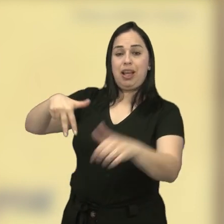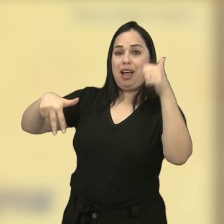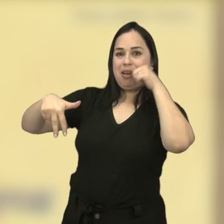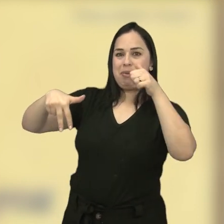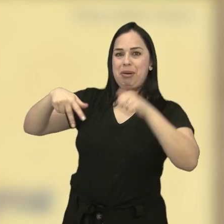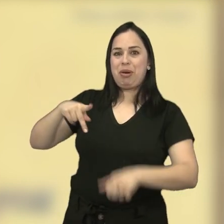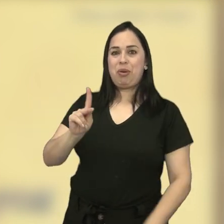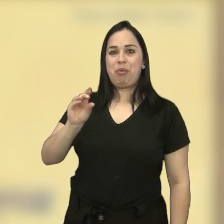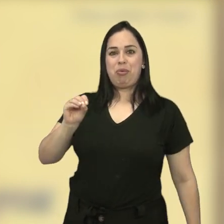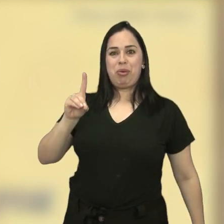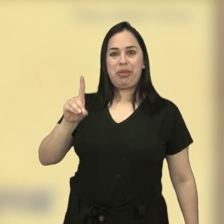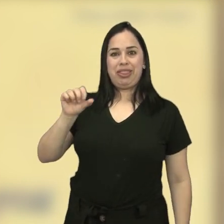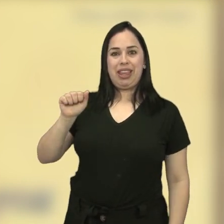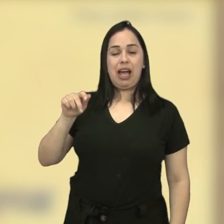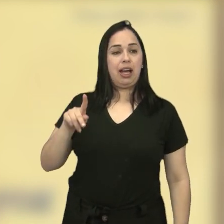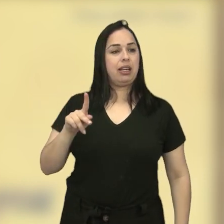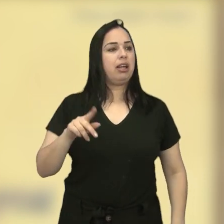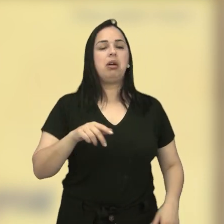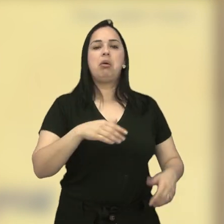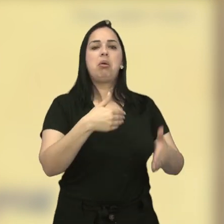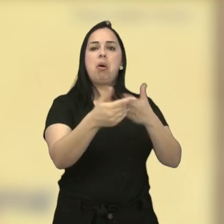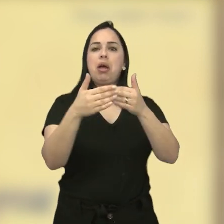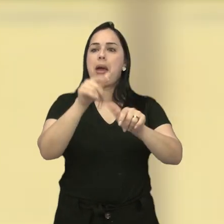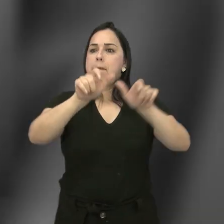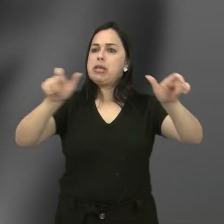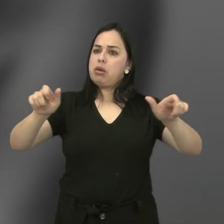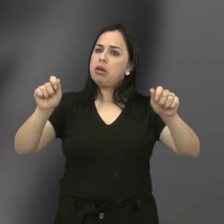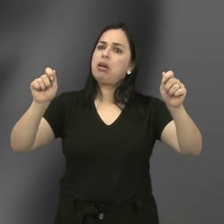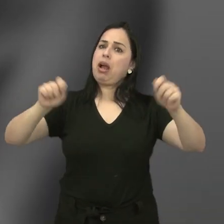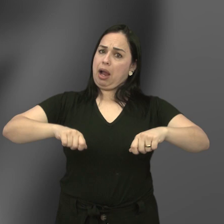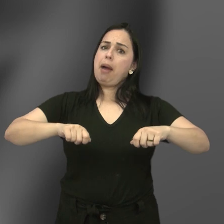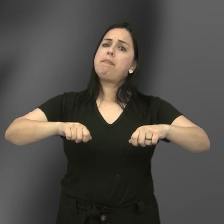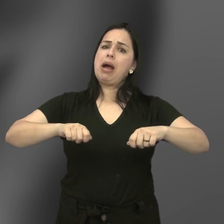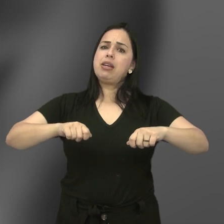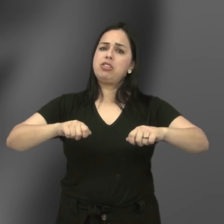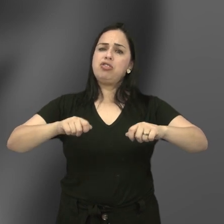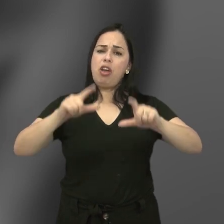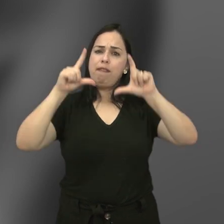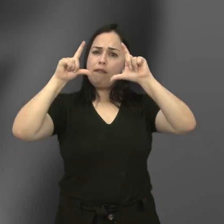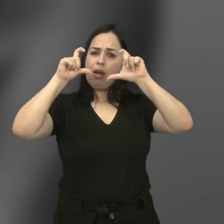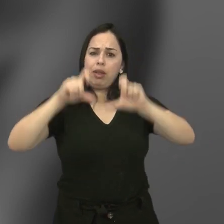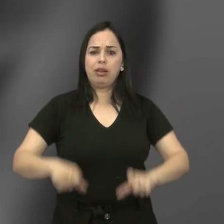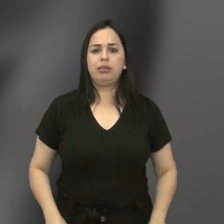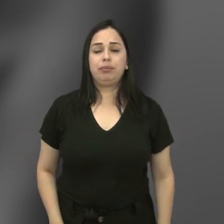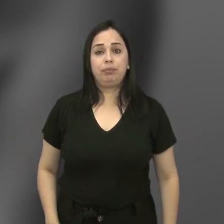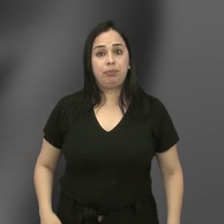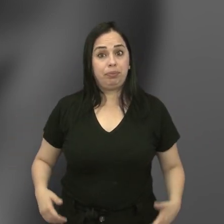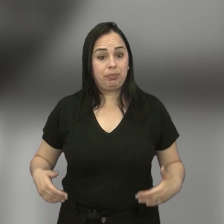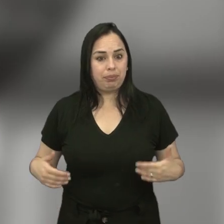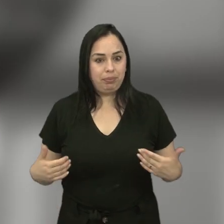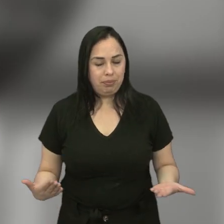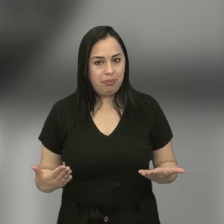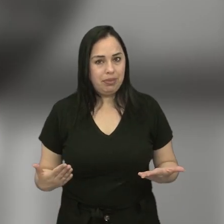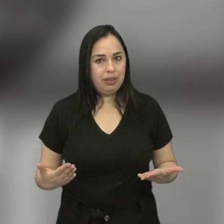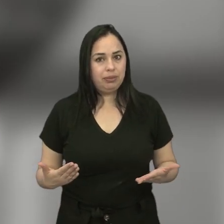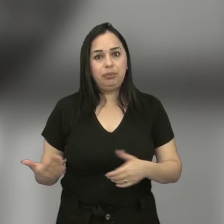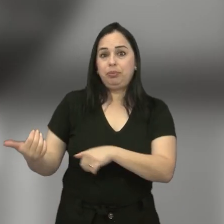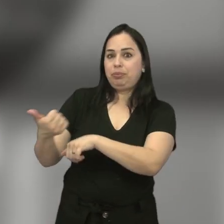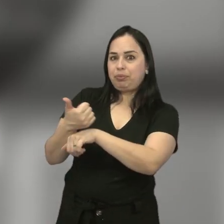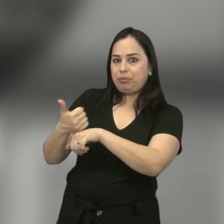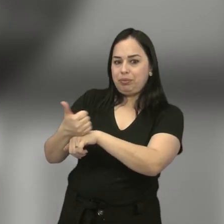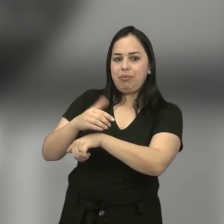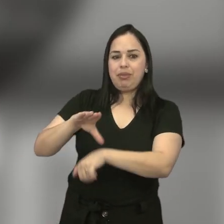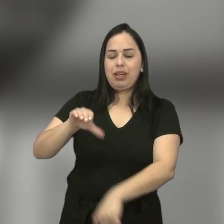criava-se o senso comum de que qualquer pessoa podia fotografar. Enquanto isso, fotógrafas como Carrie Mae Wiggins continuavam a